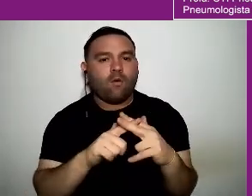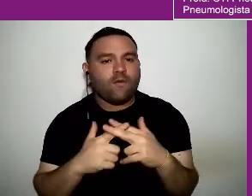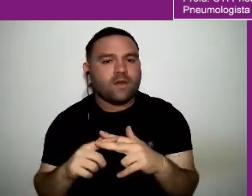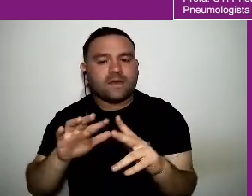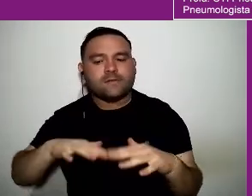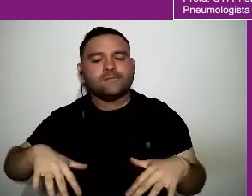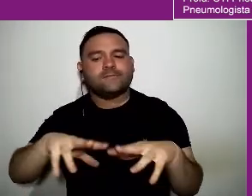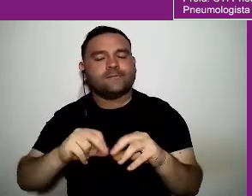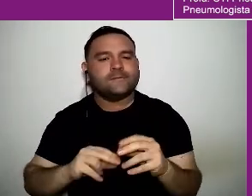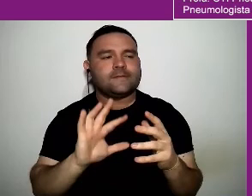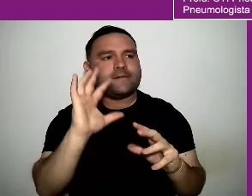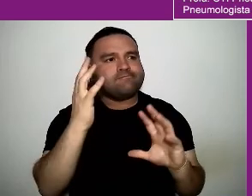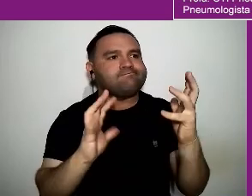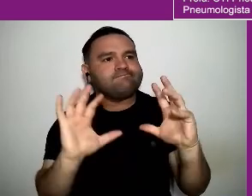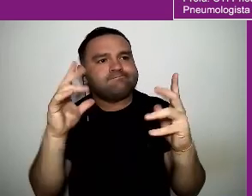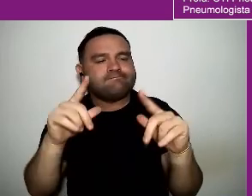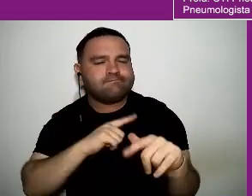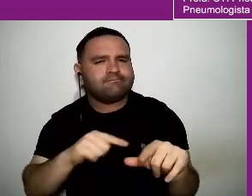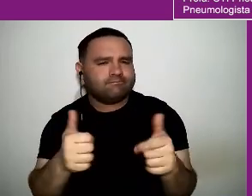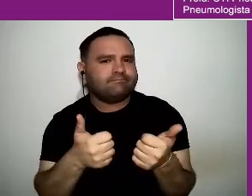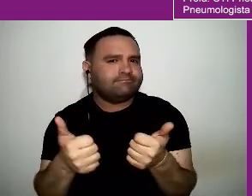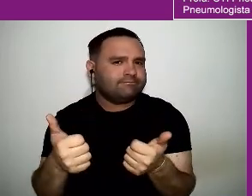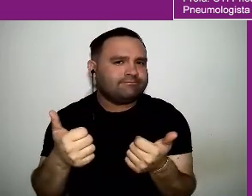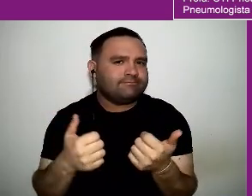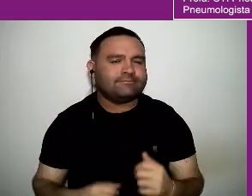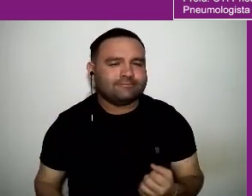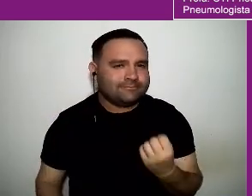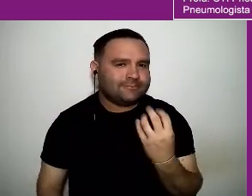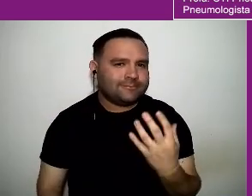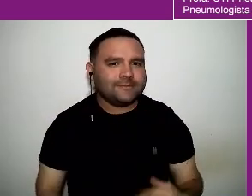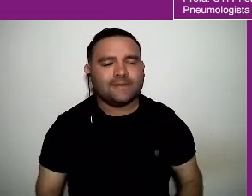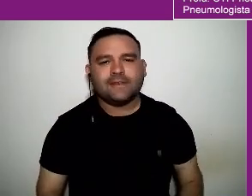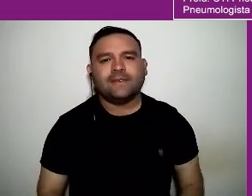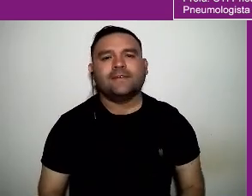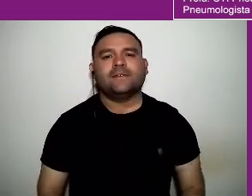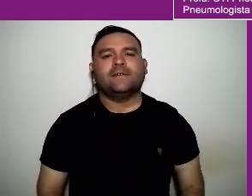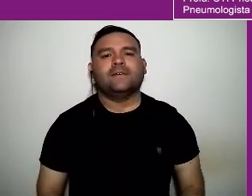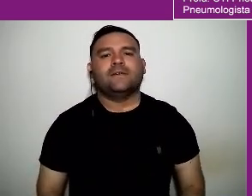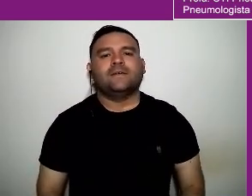essas diferentes situações. Muito bem.